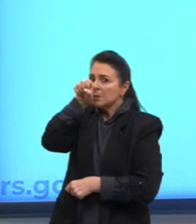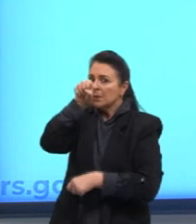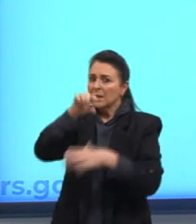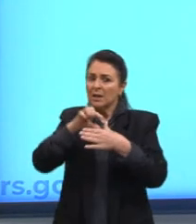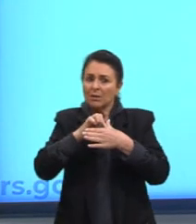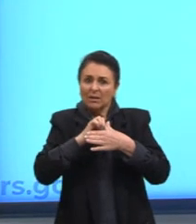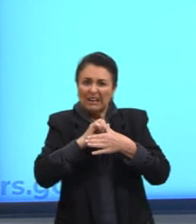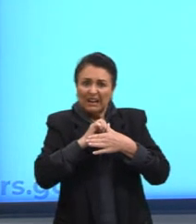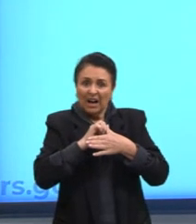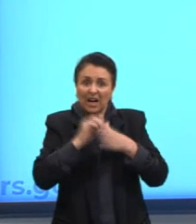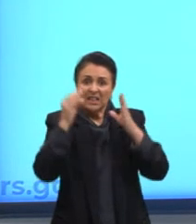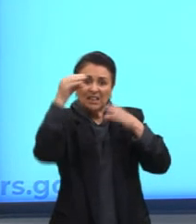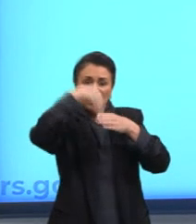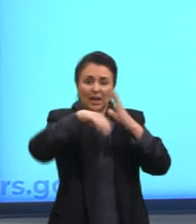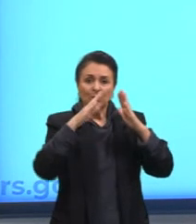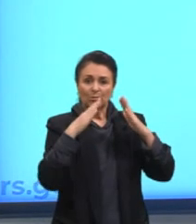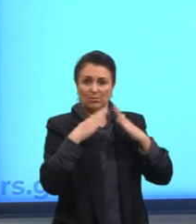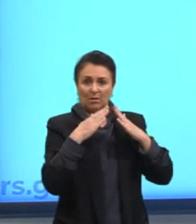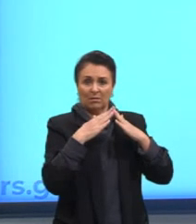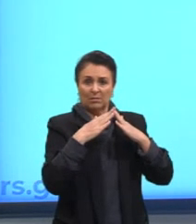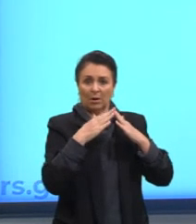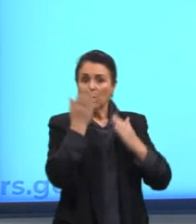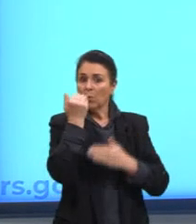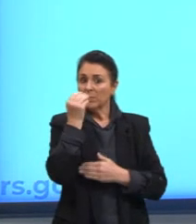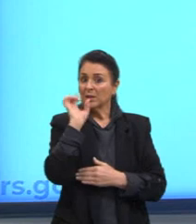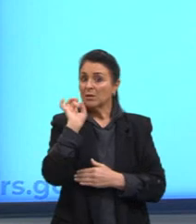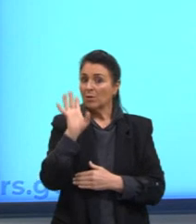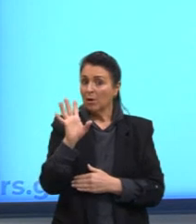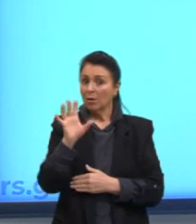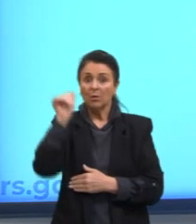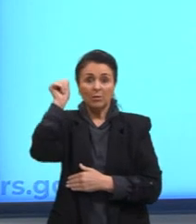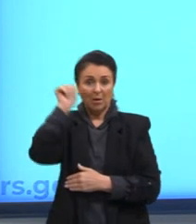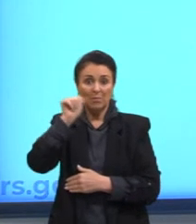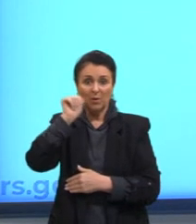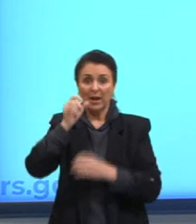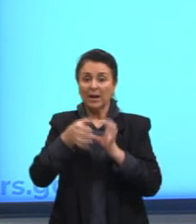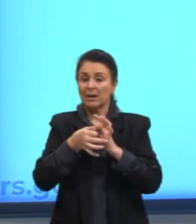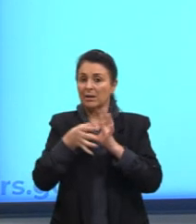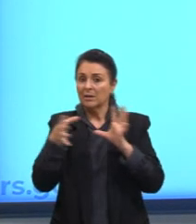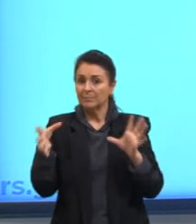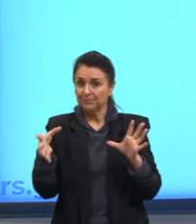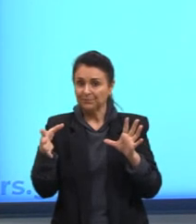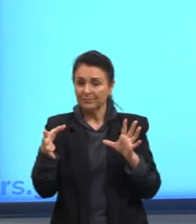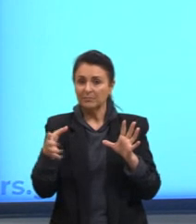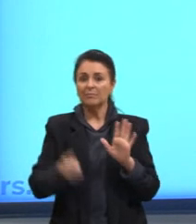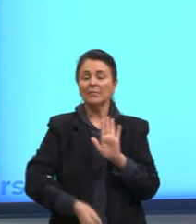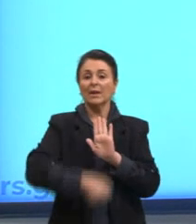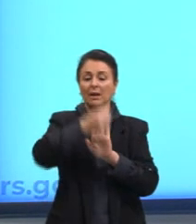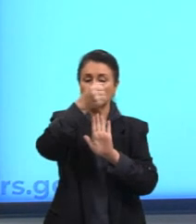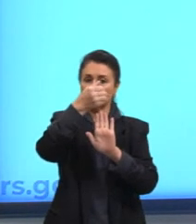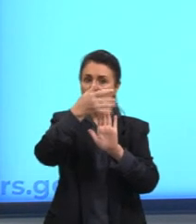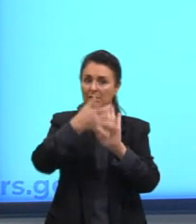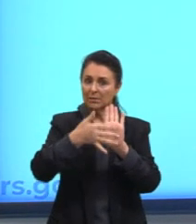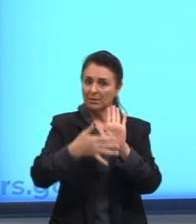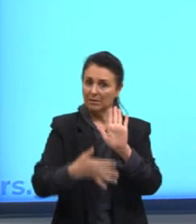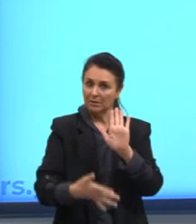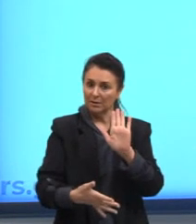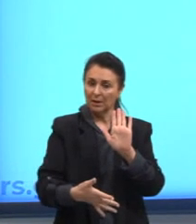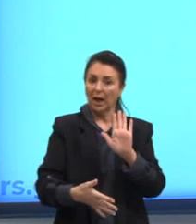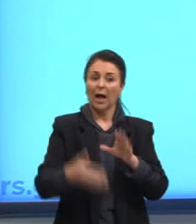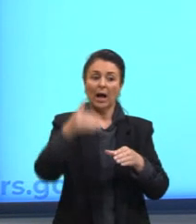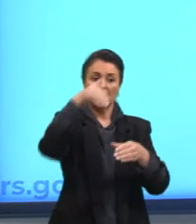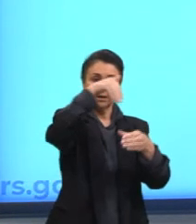comida só quando chegasse a candidata a a relação descrita entre os eleitores EA